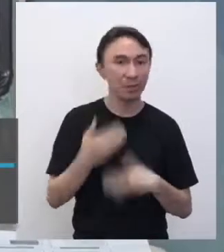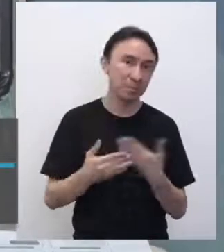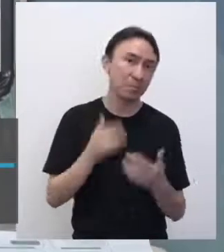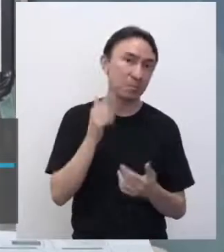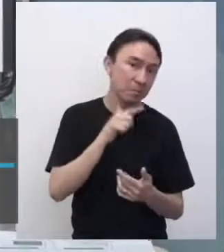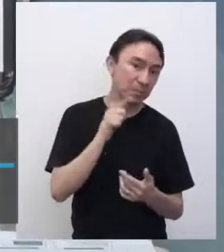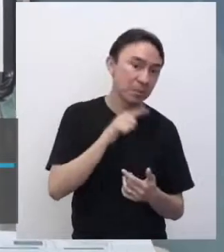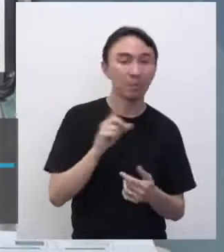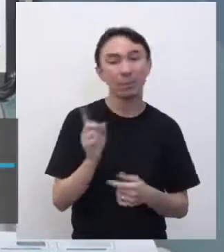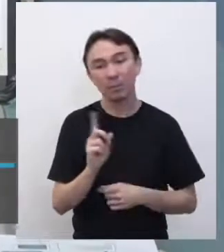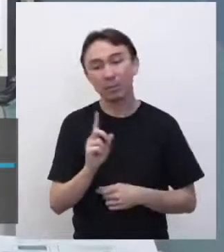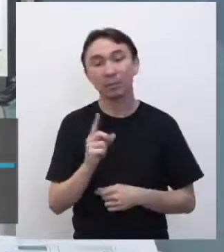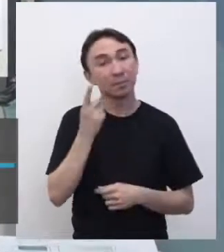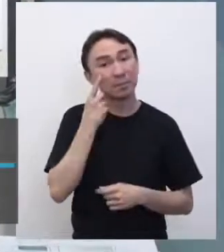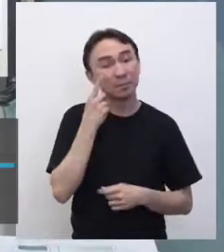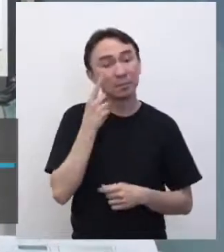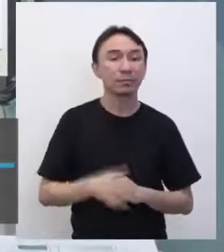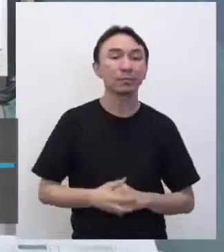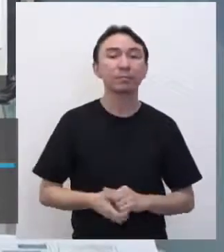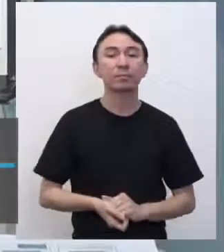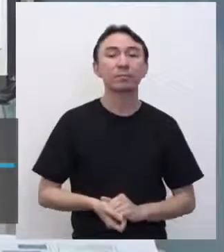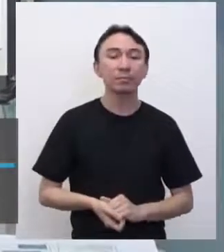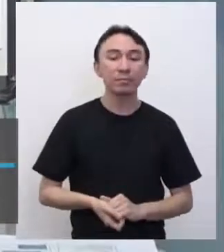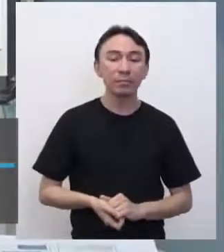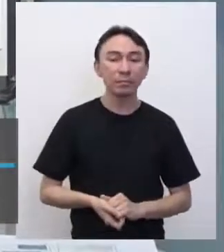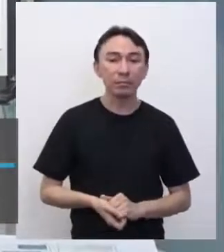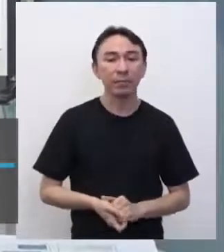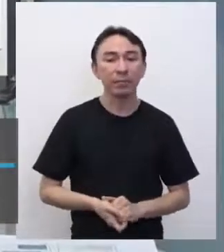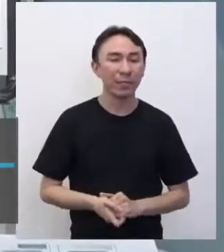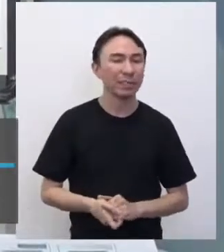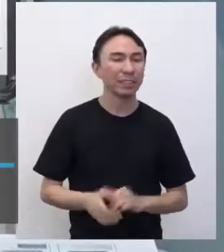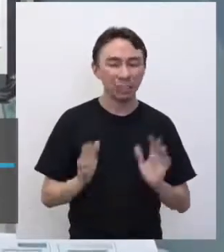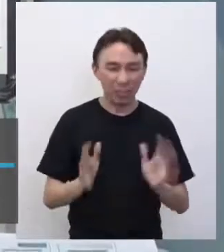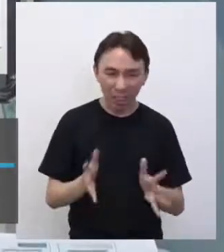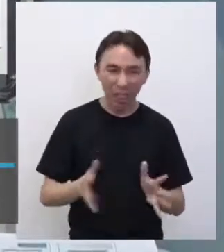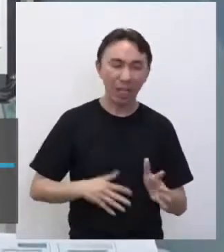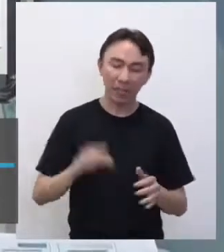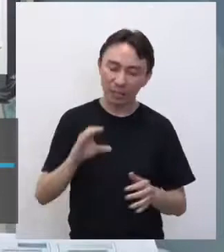algumas formações, ok? Então, vamos lá, falamos aí do CEL, tudo